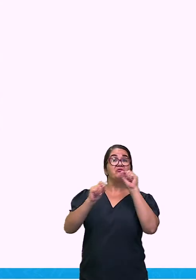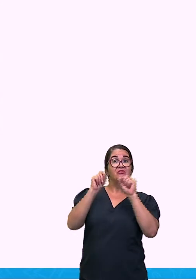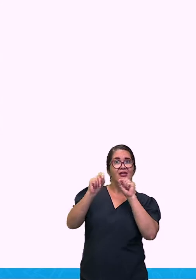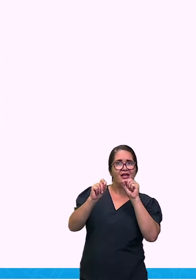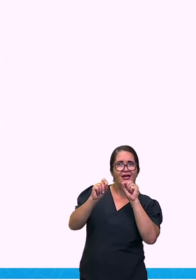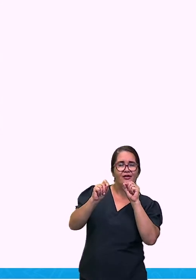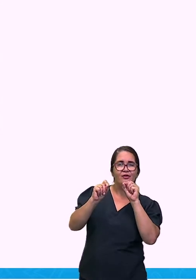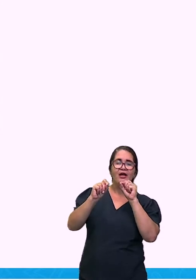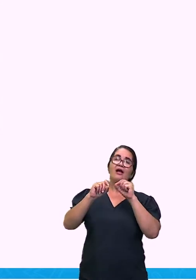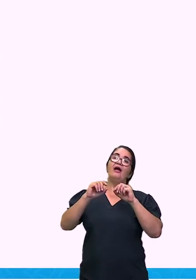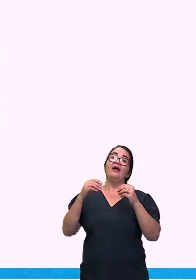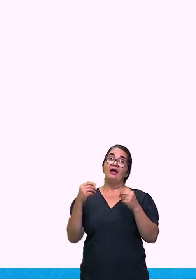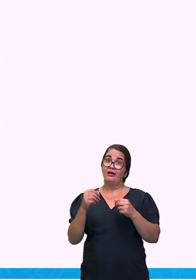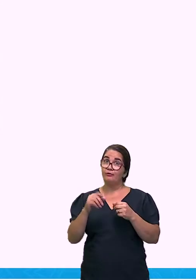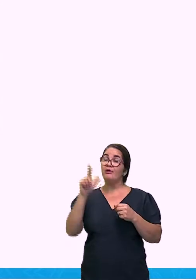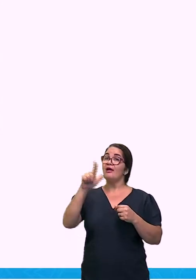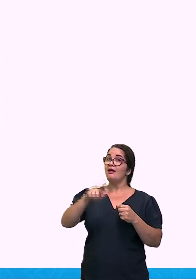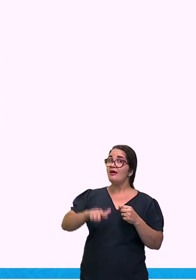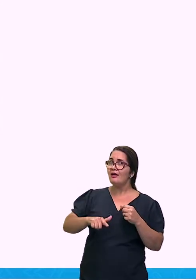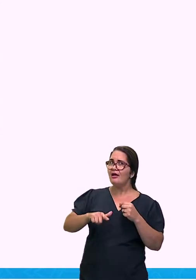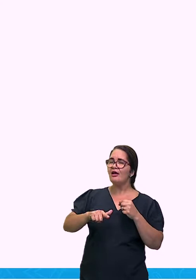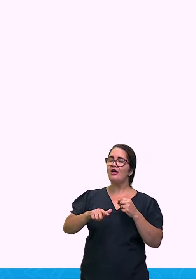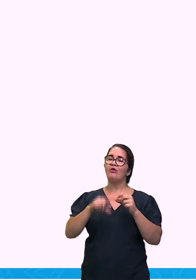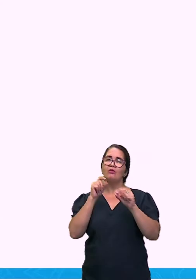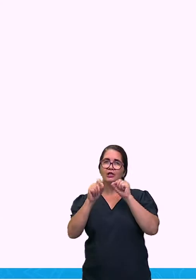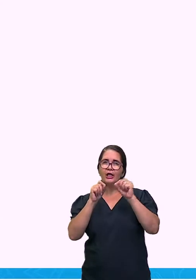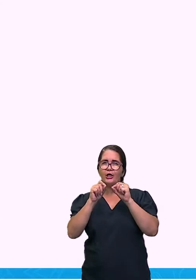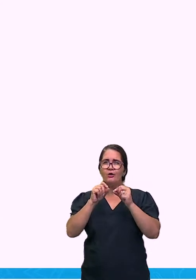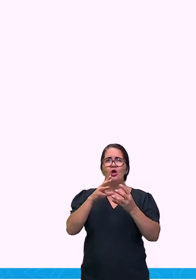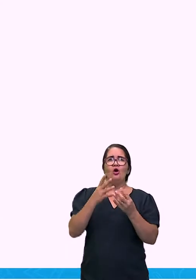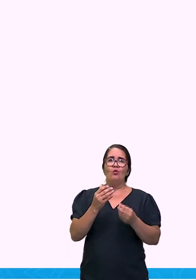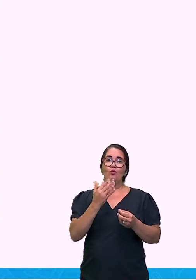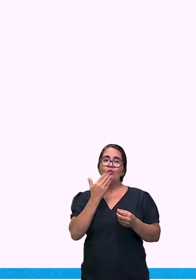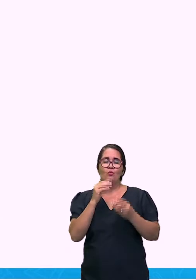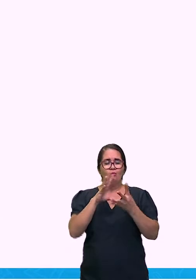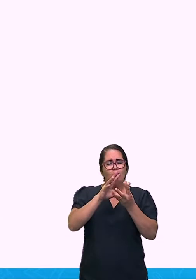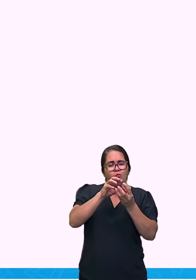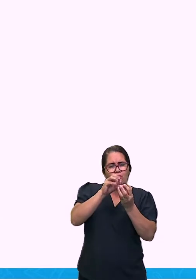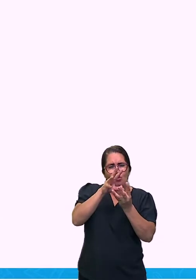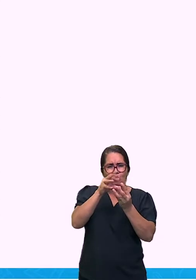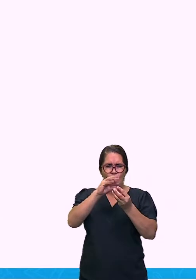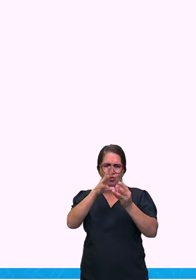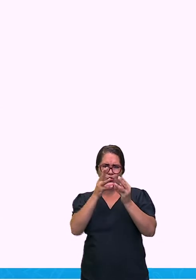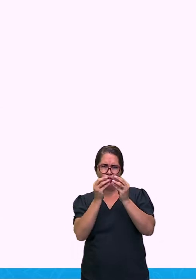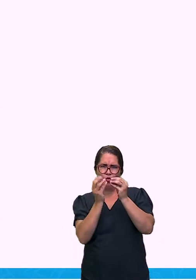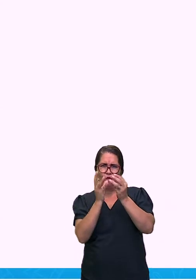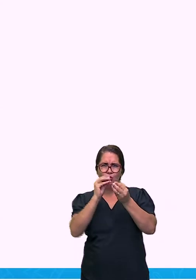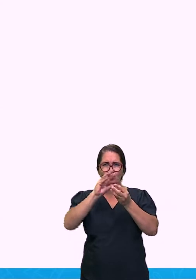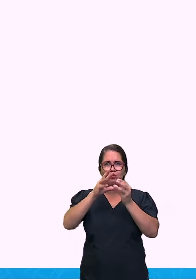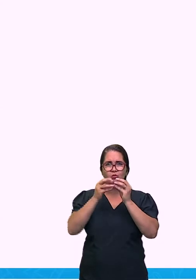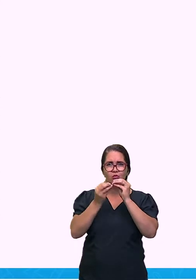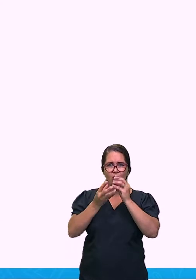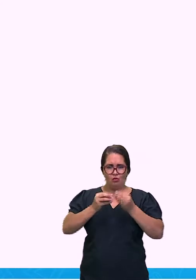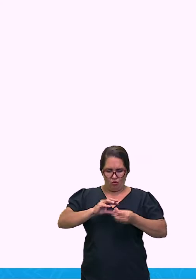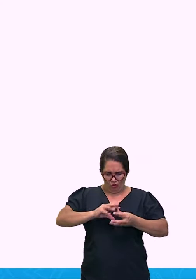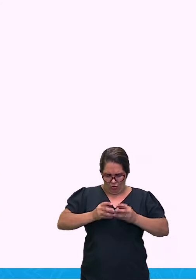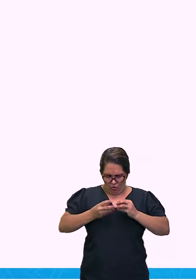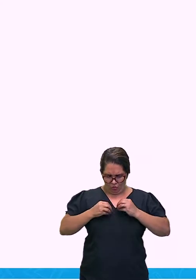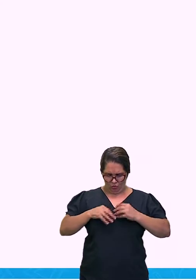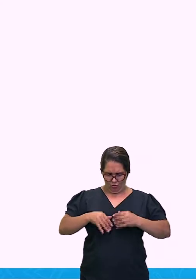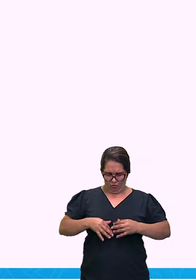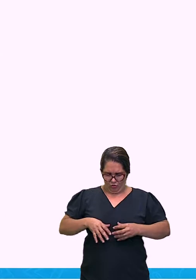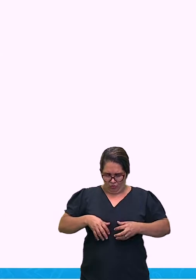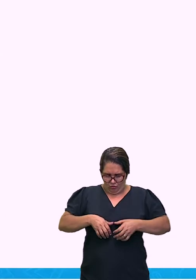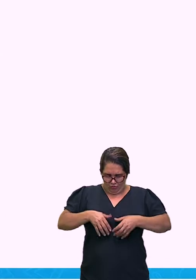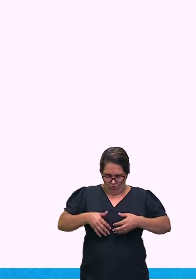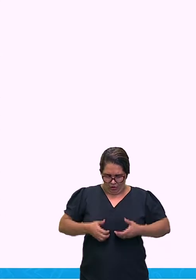o bolo alimentar, que a gente chama de quimo, fazendo com que aconteça ali, então, o começo